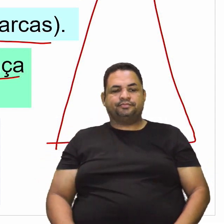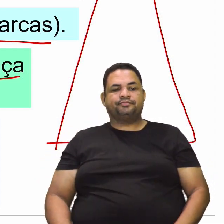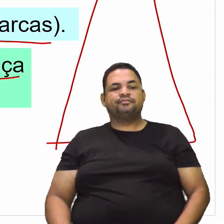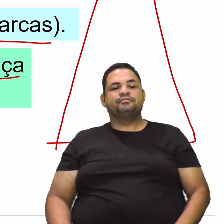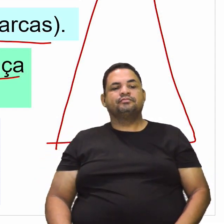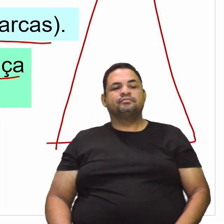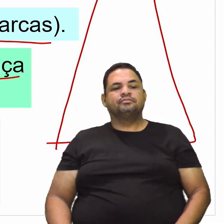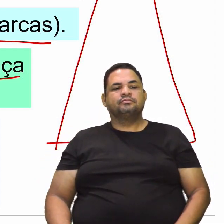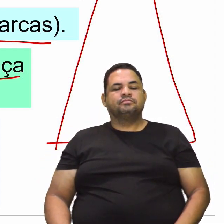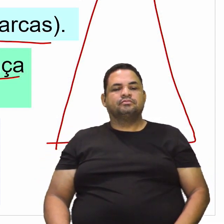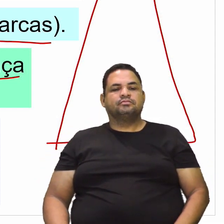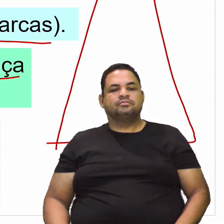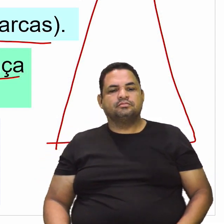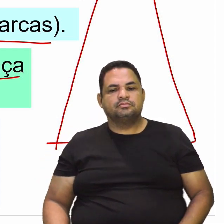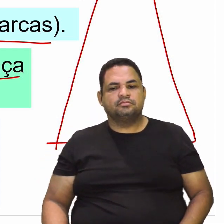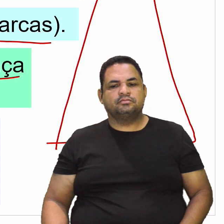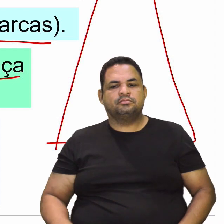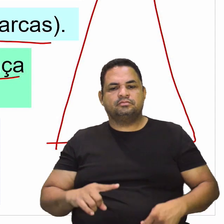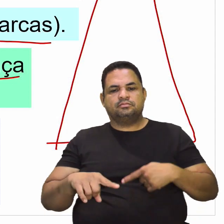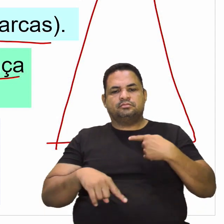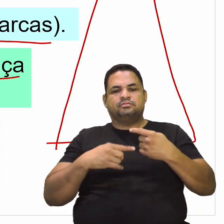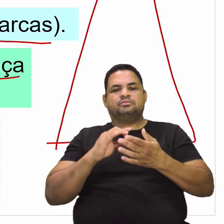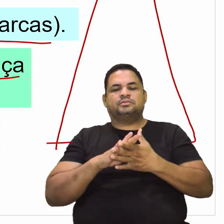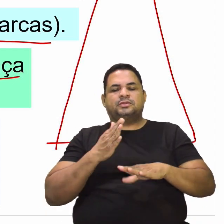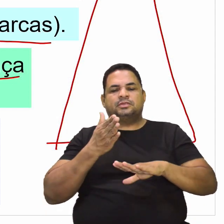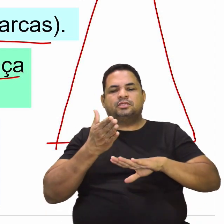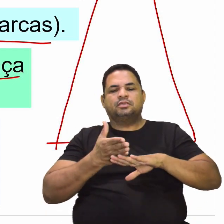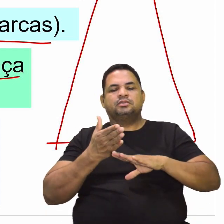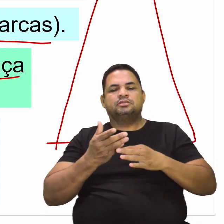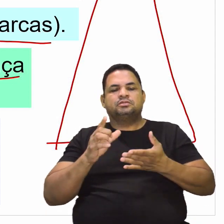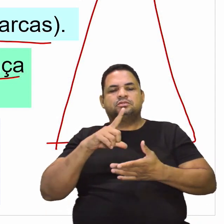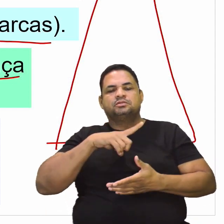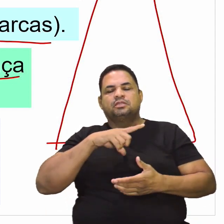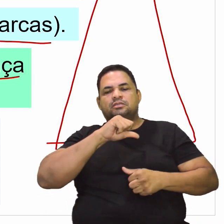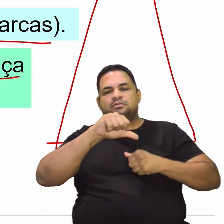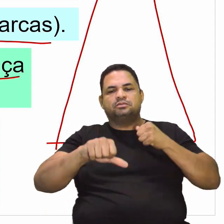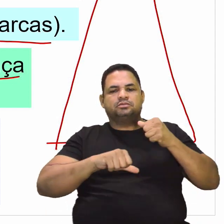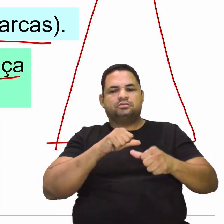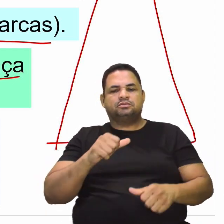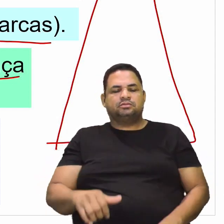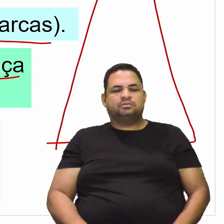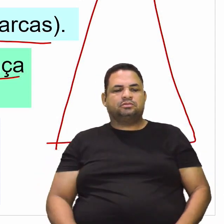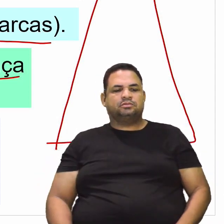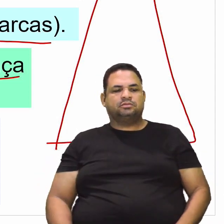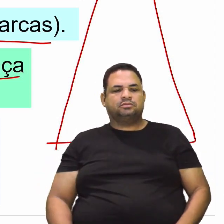na Alta Idade Média, depois na Idade Moderna, vai sofrer essas alterações.